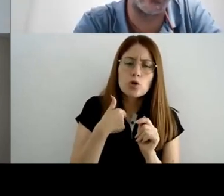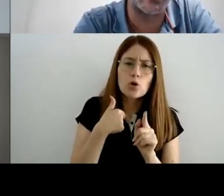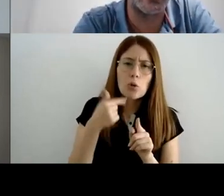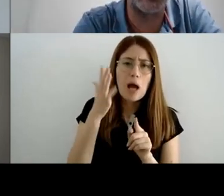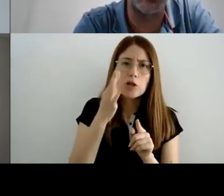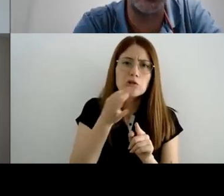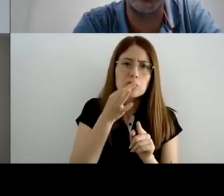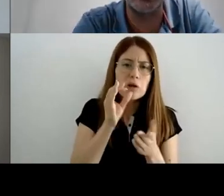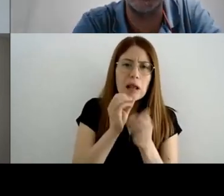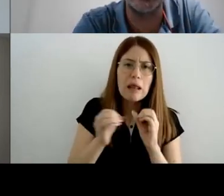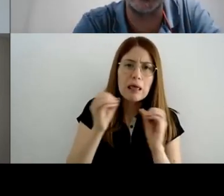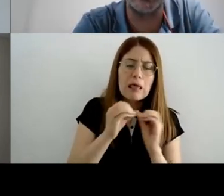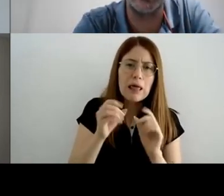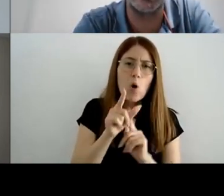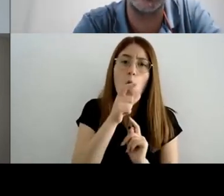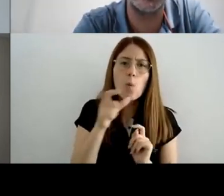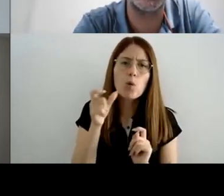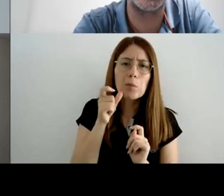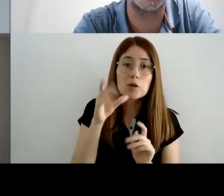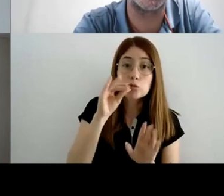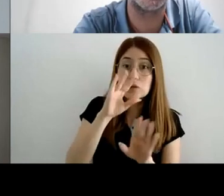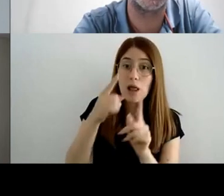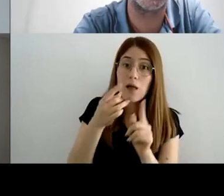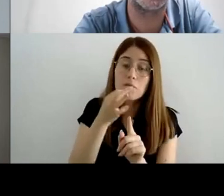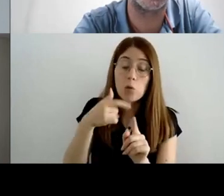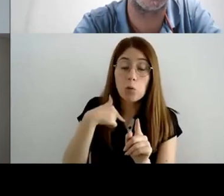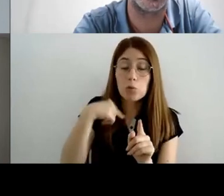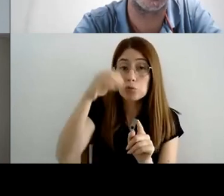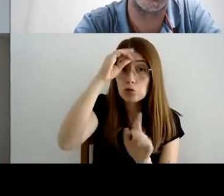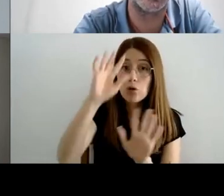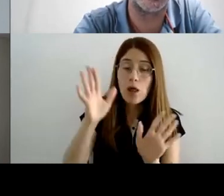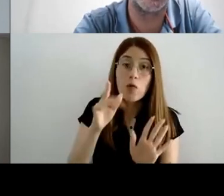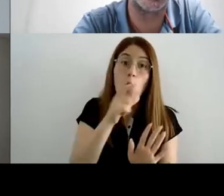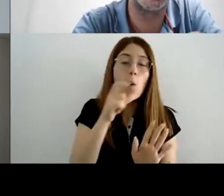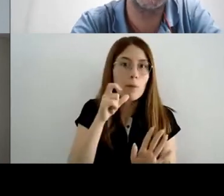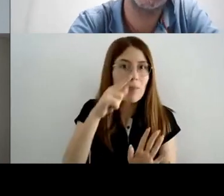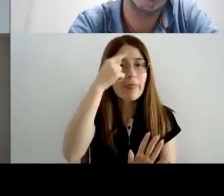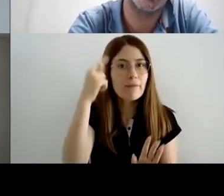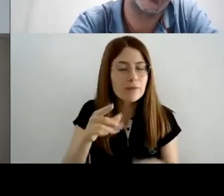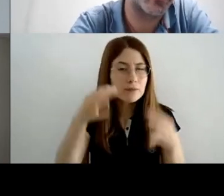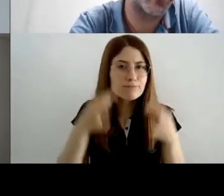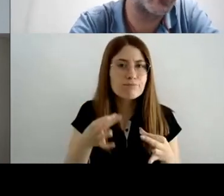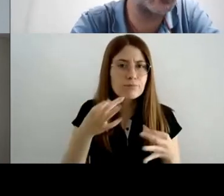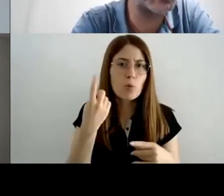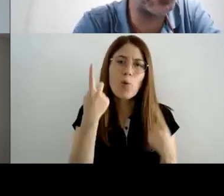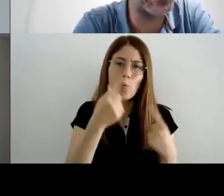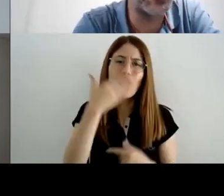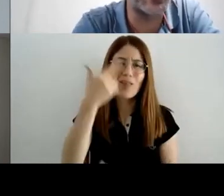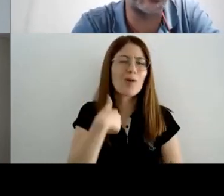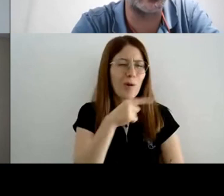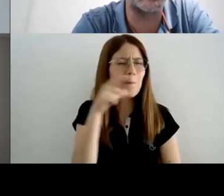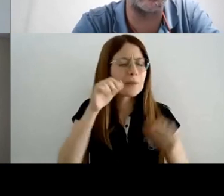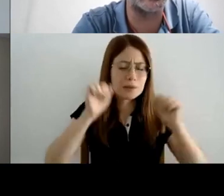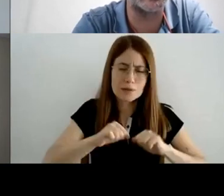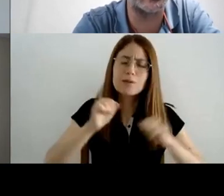distraído, o compromisso é muito difícil garantir nas pessoas quando estamos a trabalhar, porque num dia todos nós estamos comprometidos, no segundo